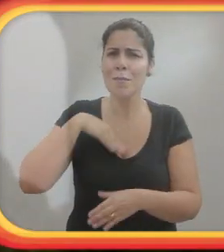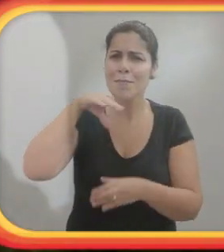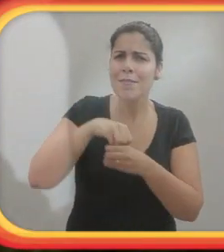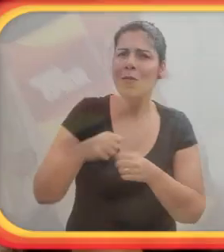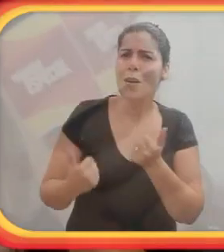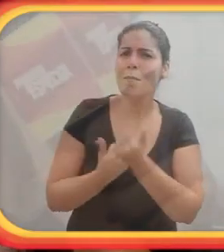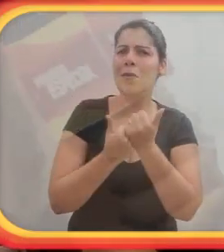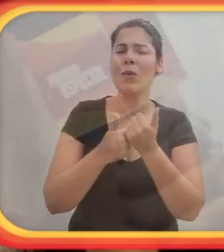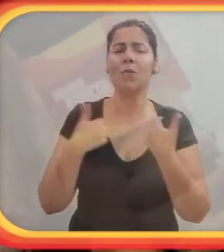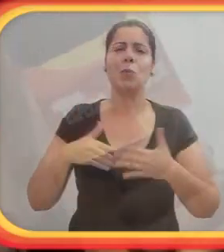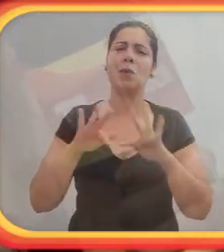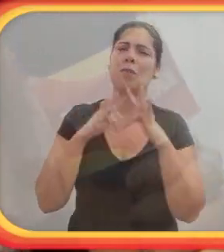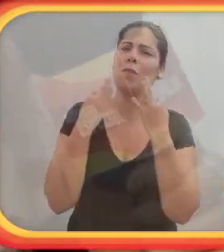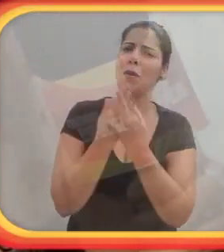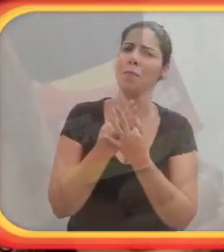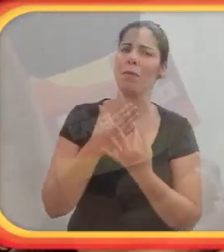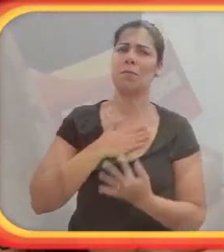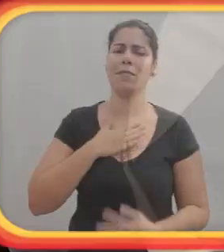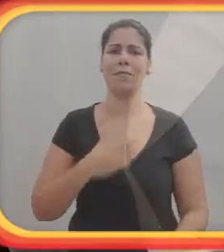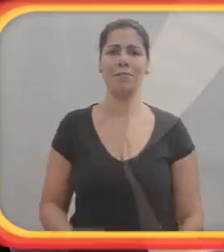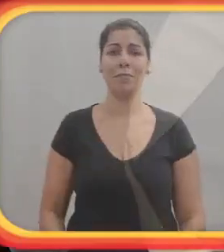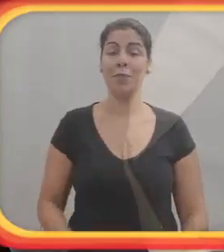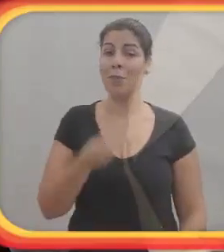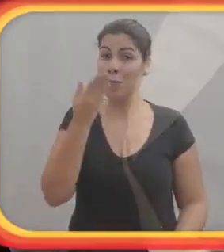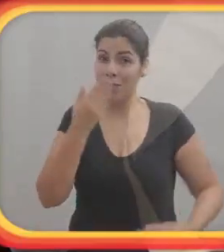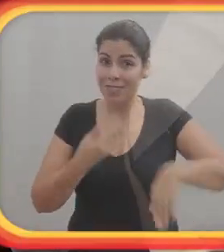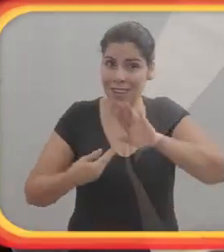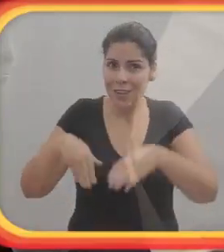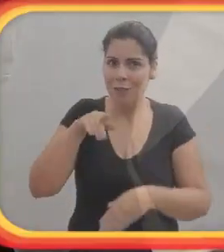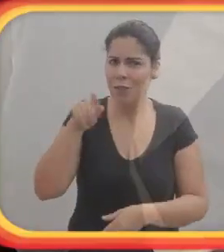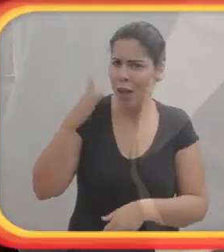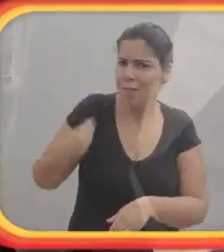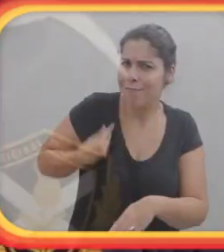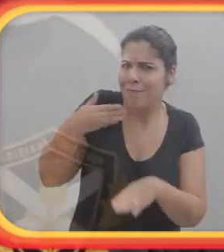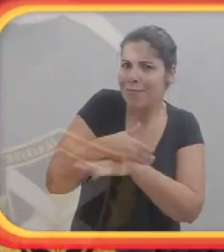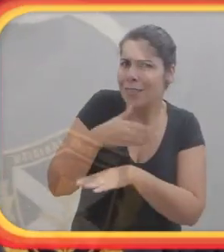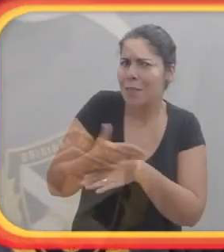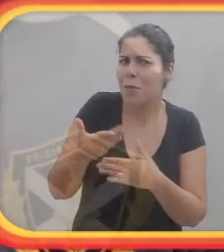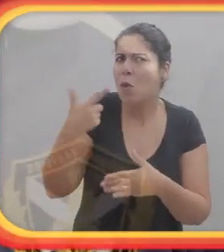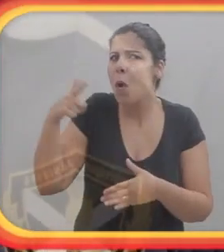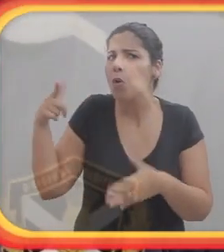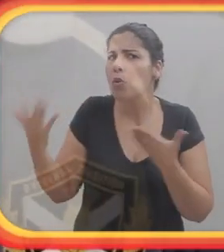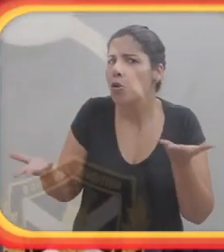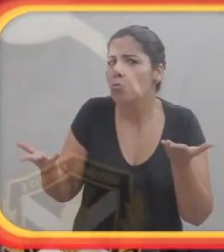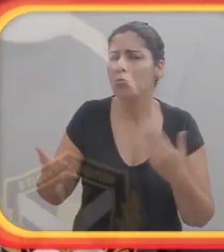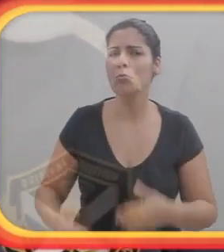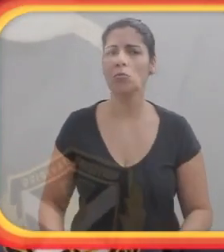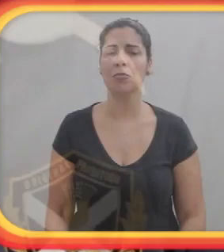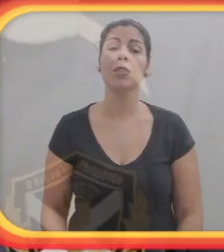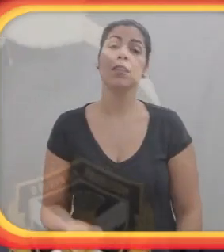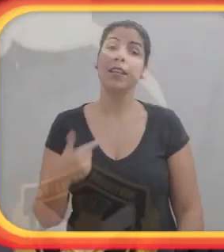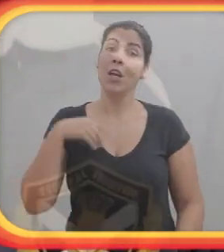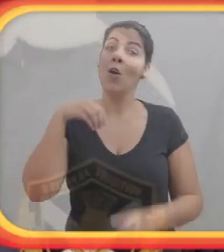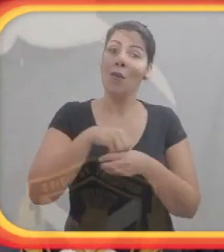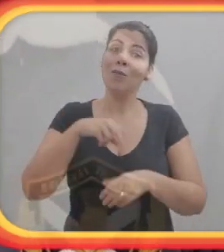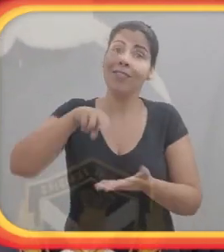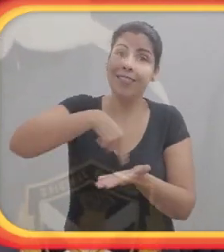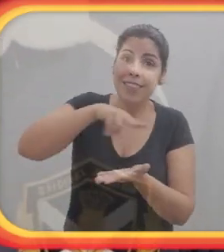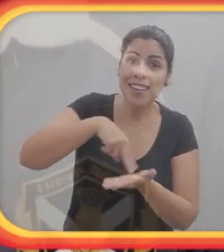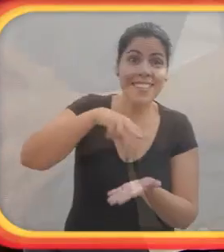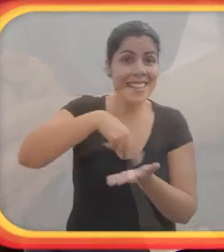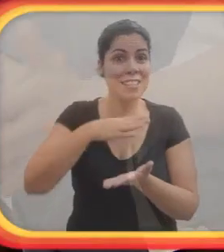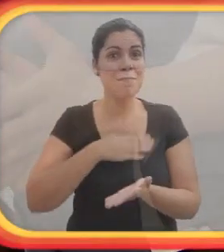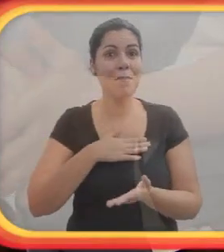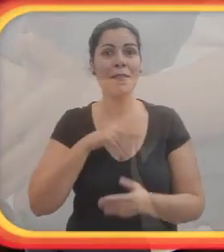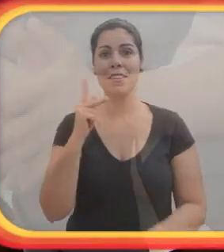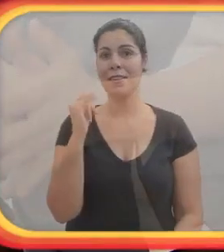lado. Bom, além do taekwondo, o que você já praticou? Eu faço dança. Na